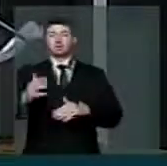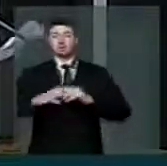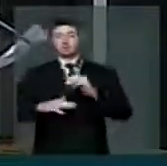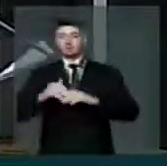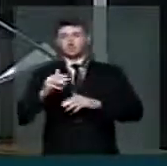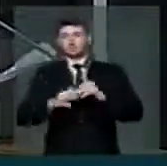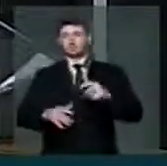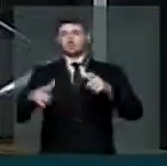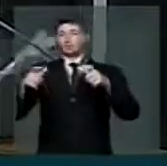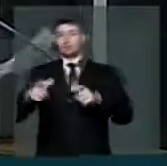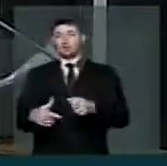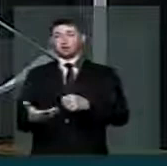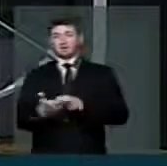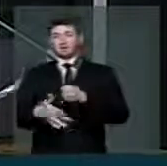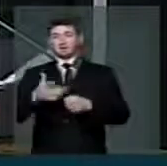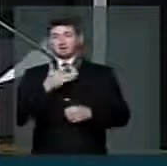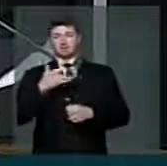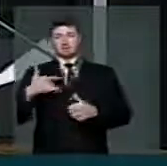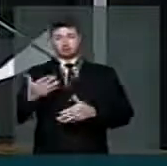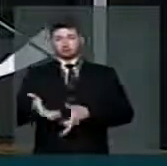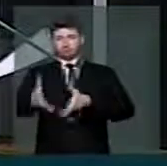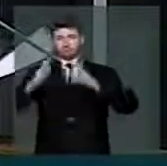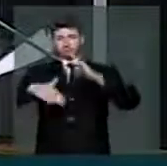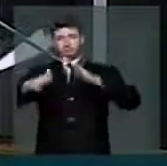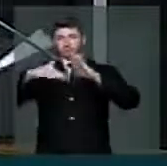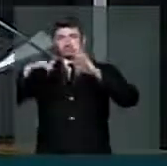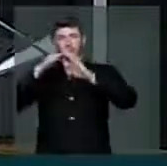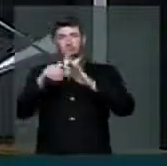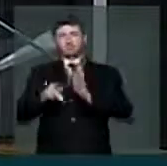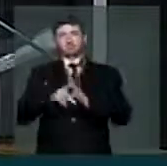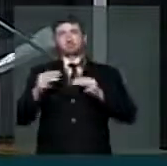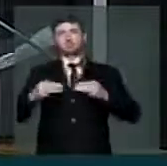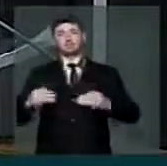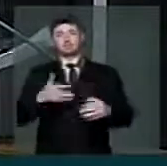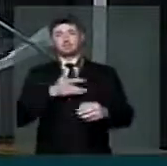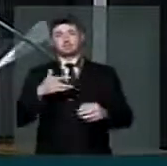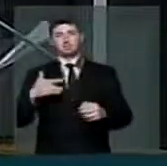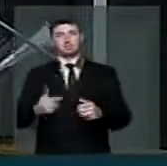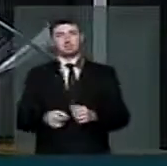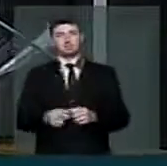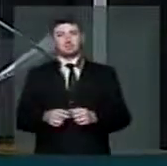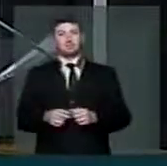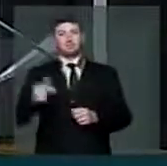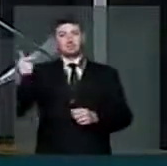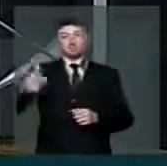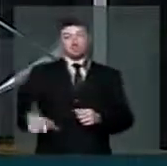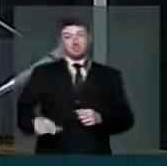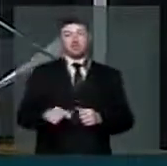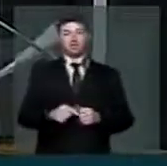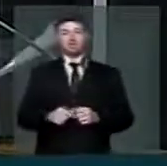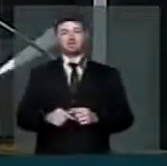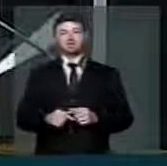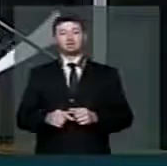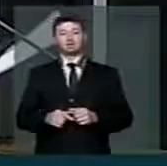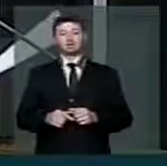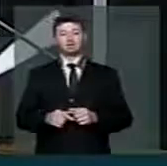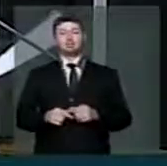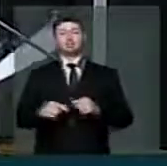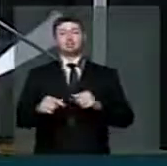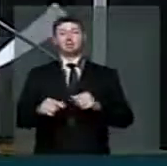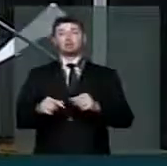requalificação das unidades básicas de saúde do Ministério da Saúde, mais carreira para os profissionais